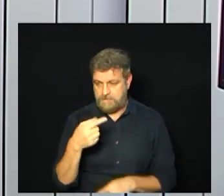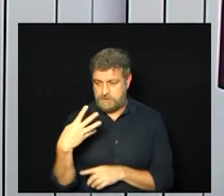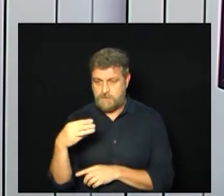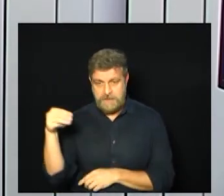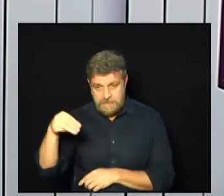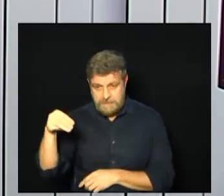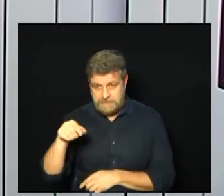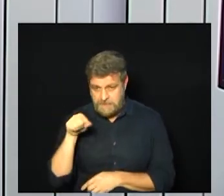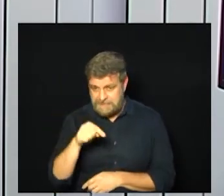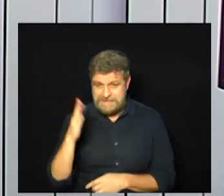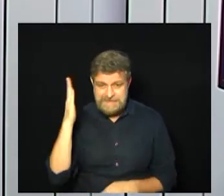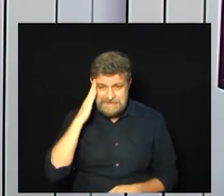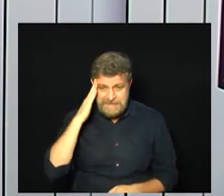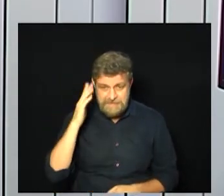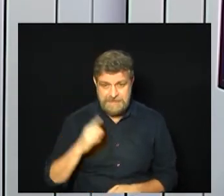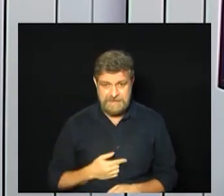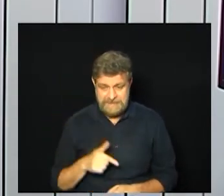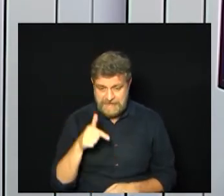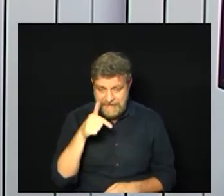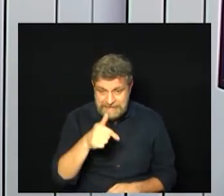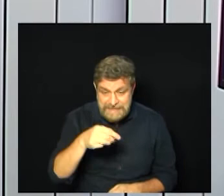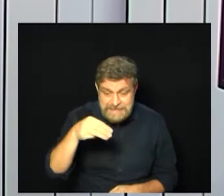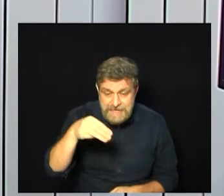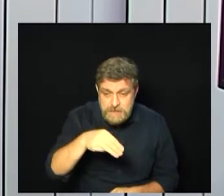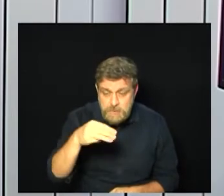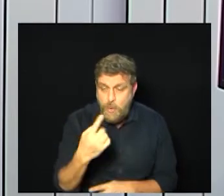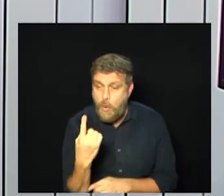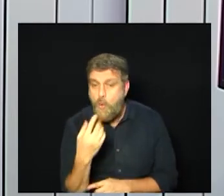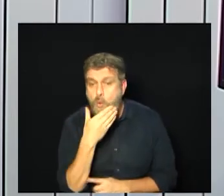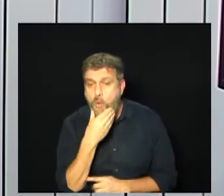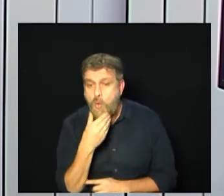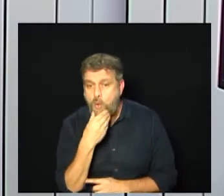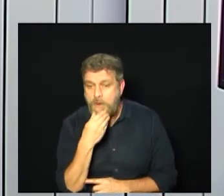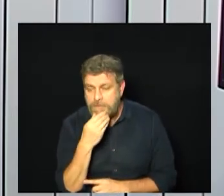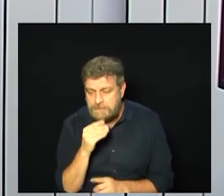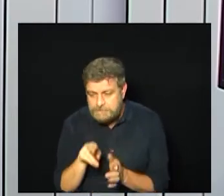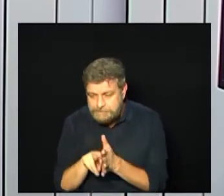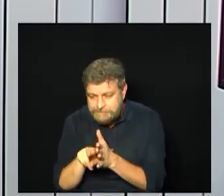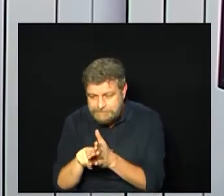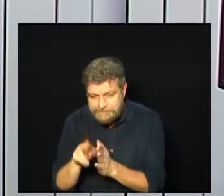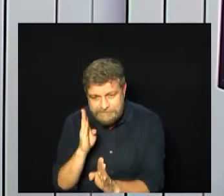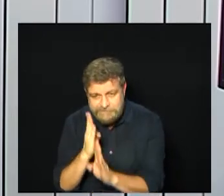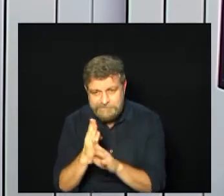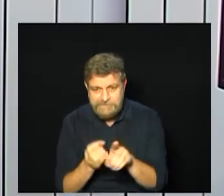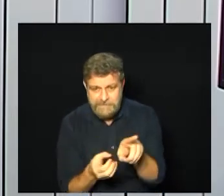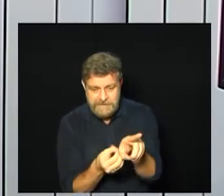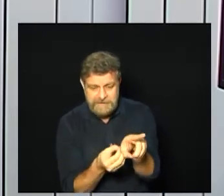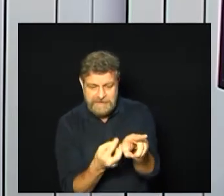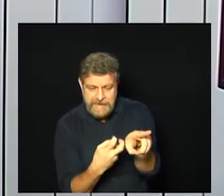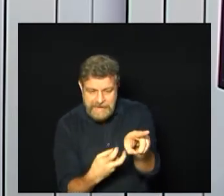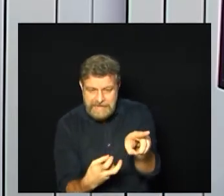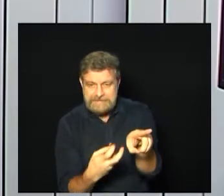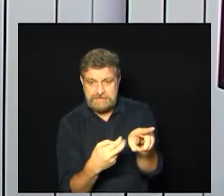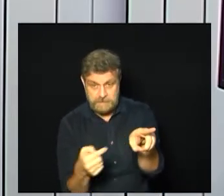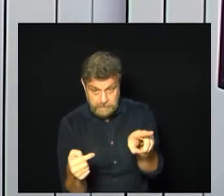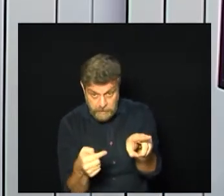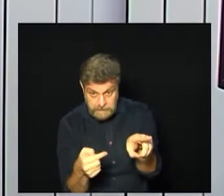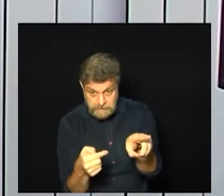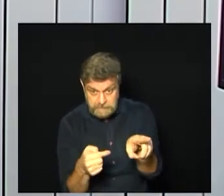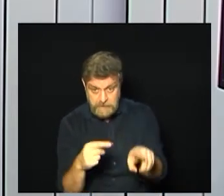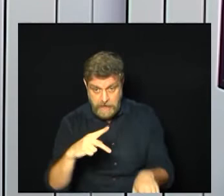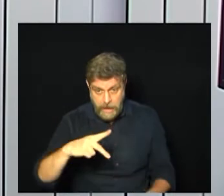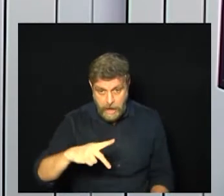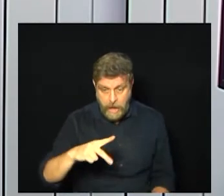1h24. Você sabia que a cada 7 minutos um homem é diagnosticado com câncer de próstata? A